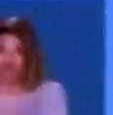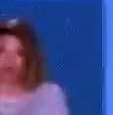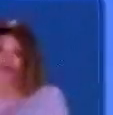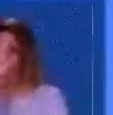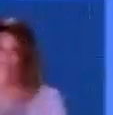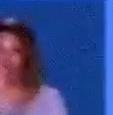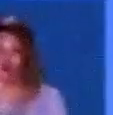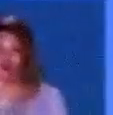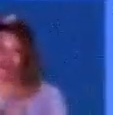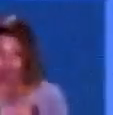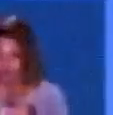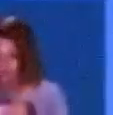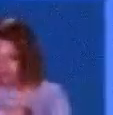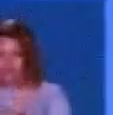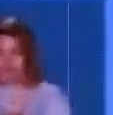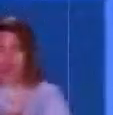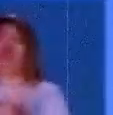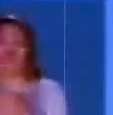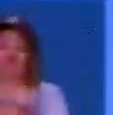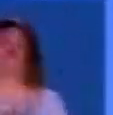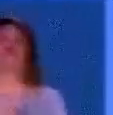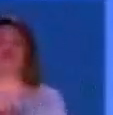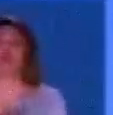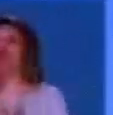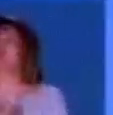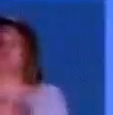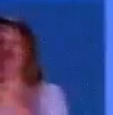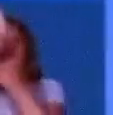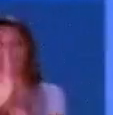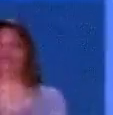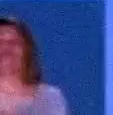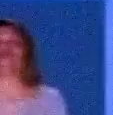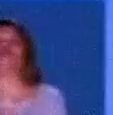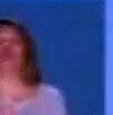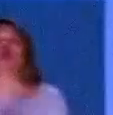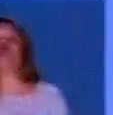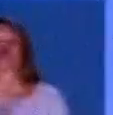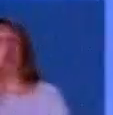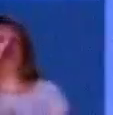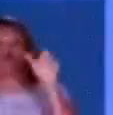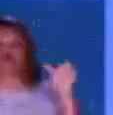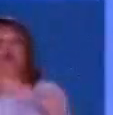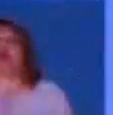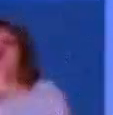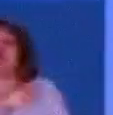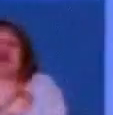passo daremos atrás e que Deus está no controle. Mulheres brasileiras, amo vocês. Glória. Obrigado.